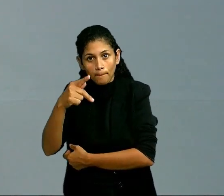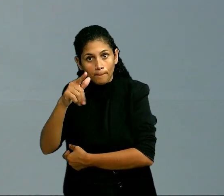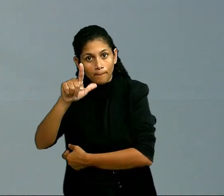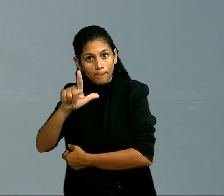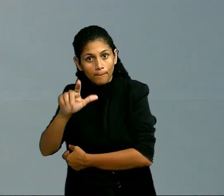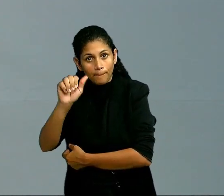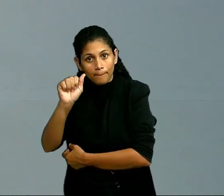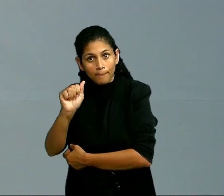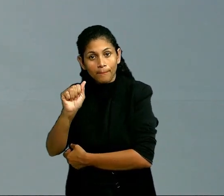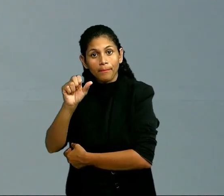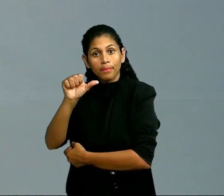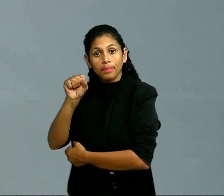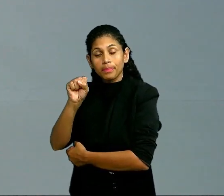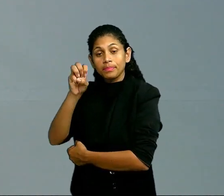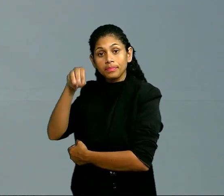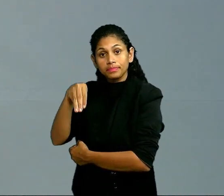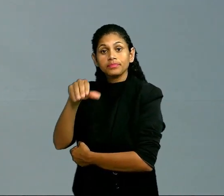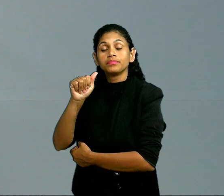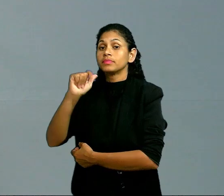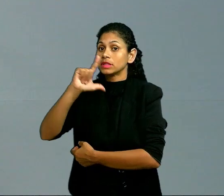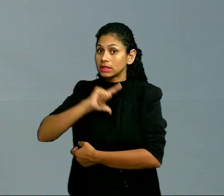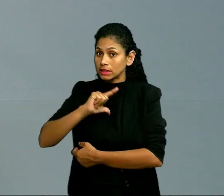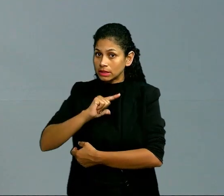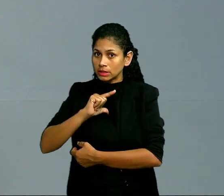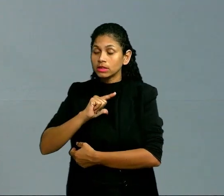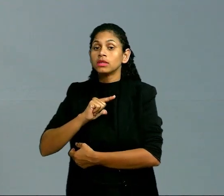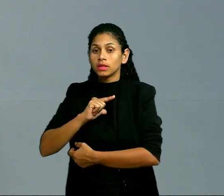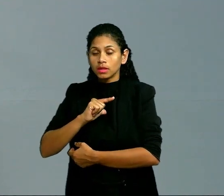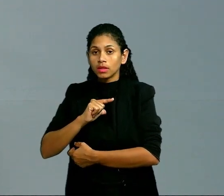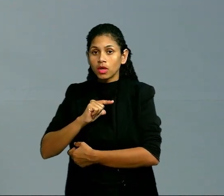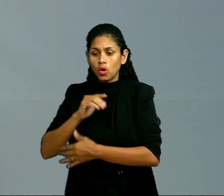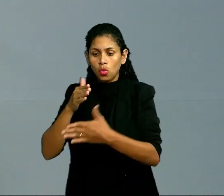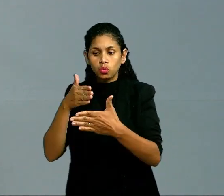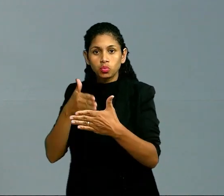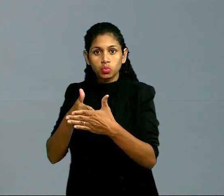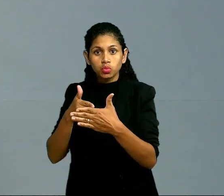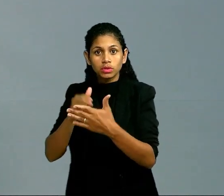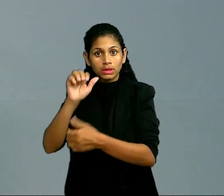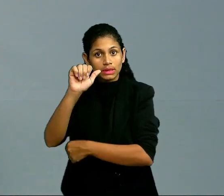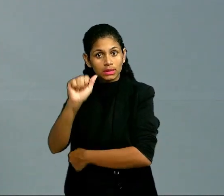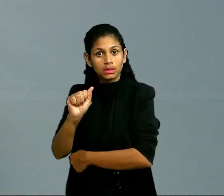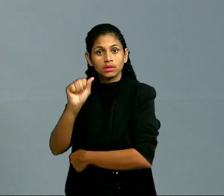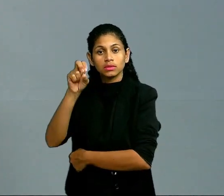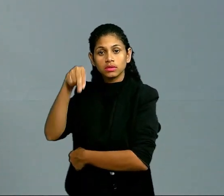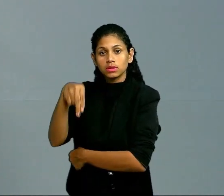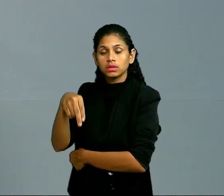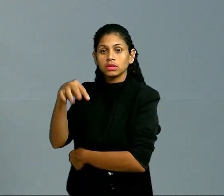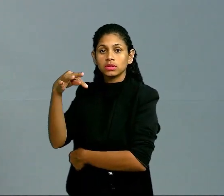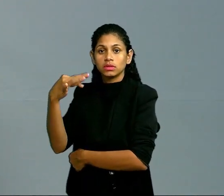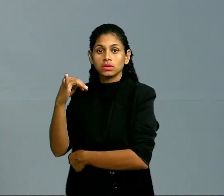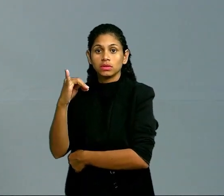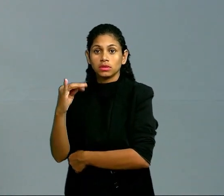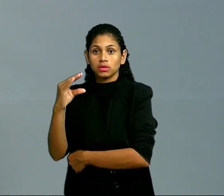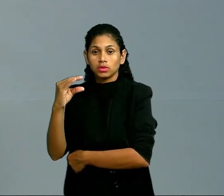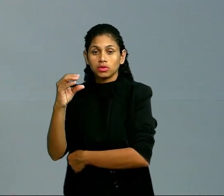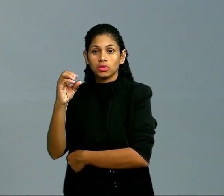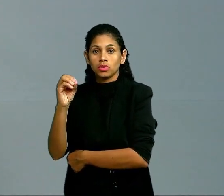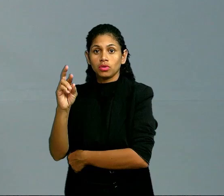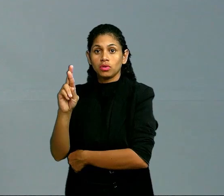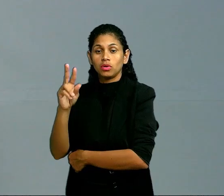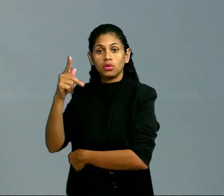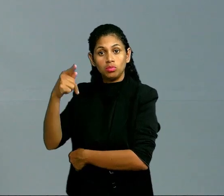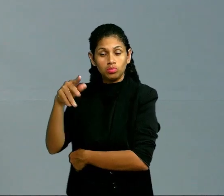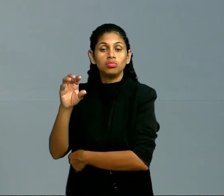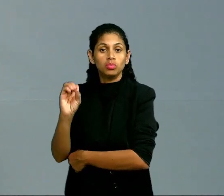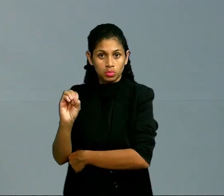fazer o meu soro. O restante do sangue, né, pessoal, as hemácias é devolvida para o animal, tá certo? Então,